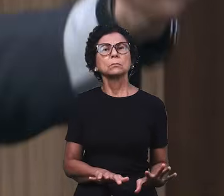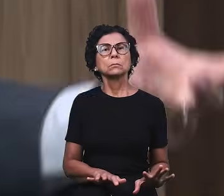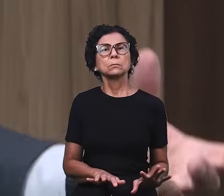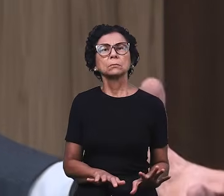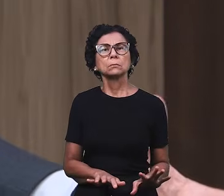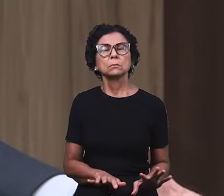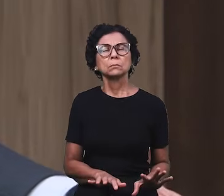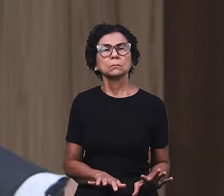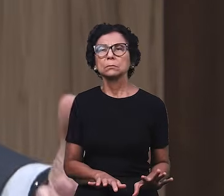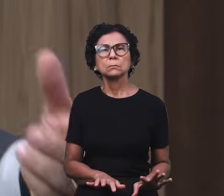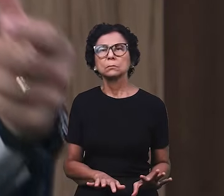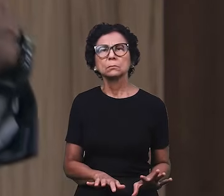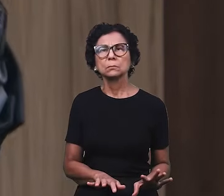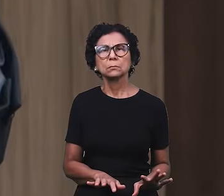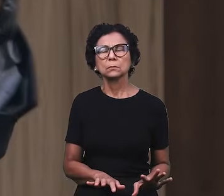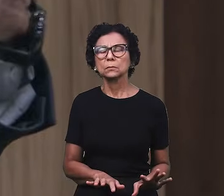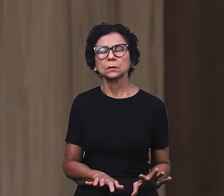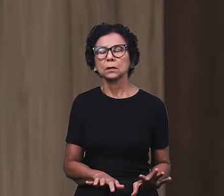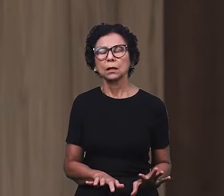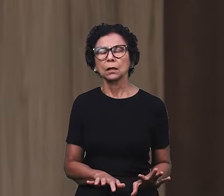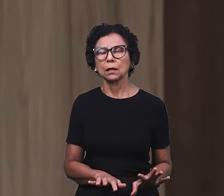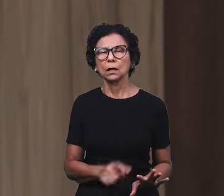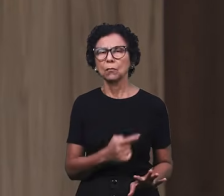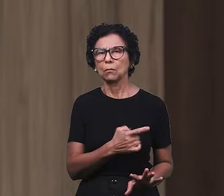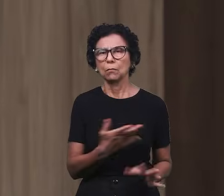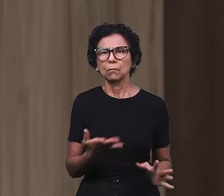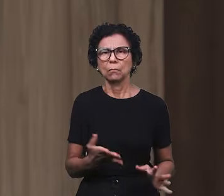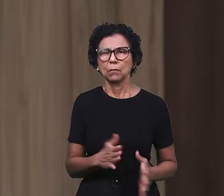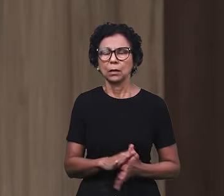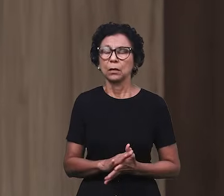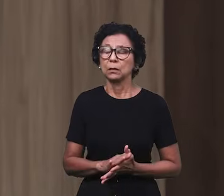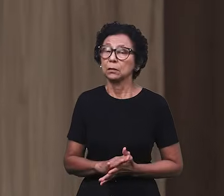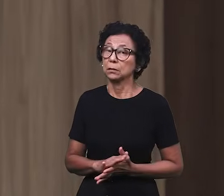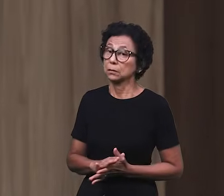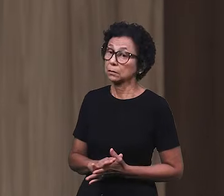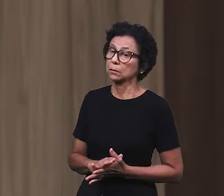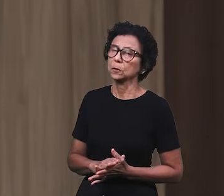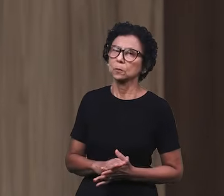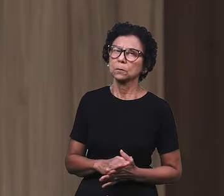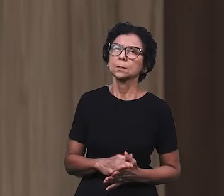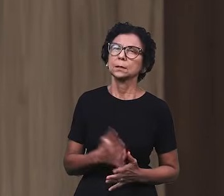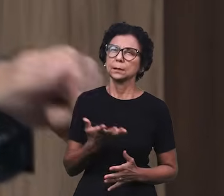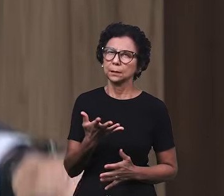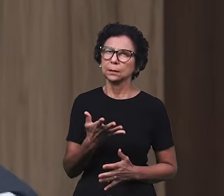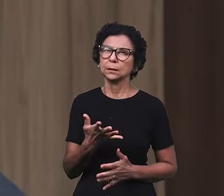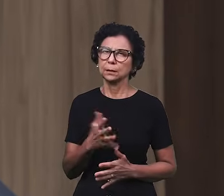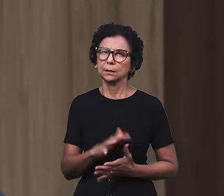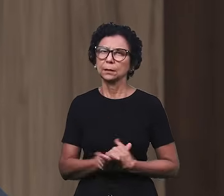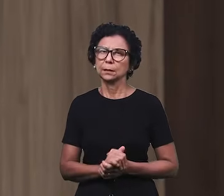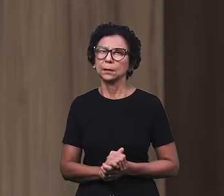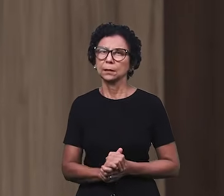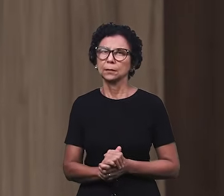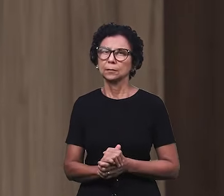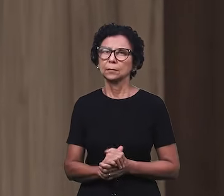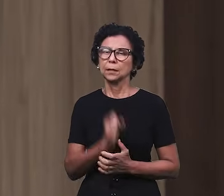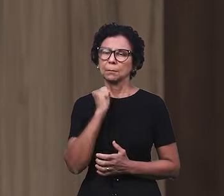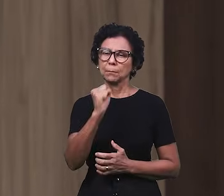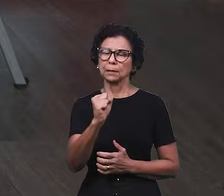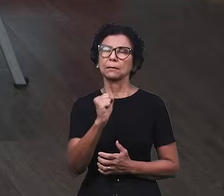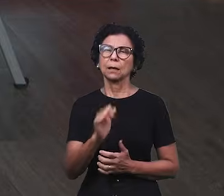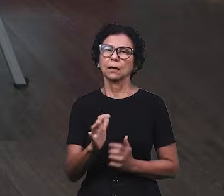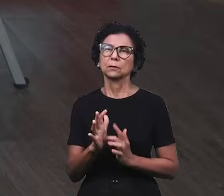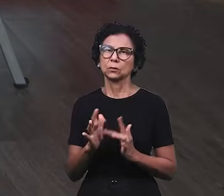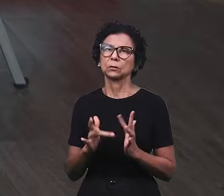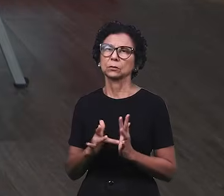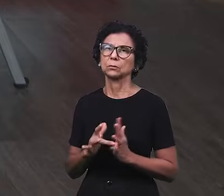que competisse com a sua posição. Por isso que ele procurou matar Jesus, não é?